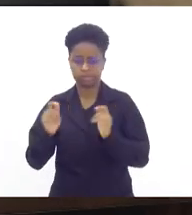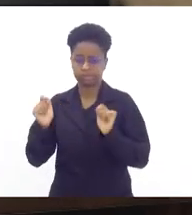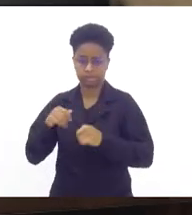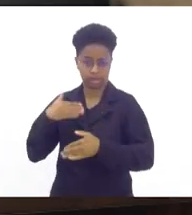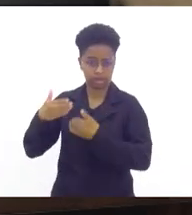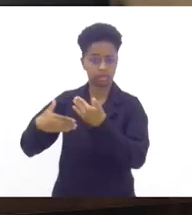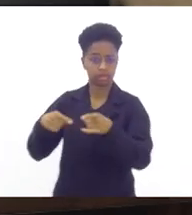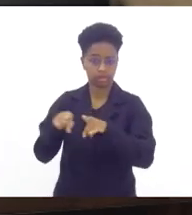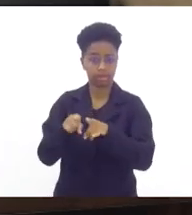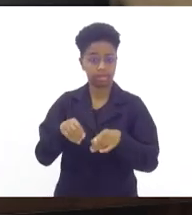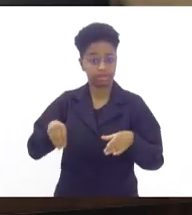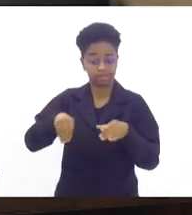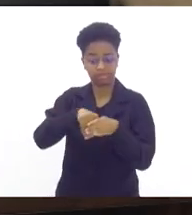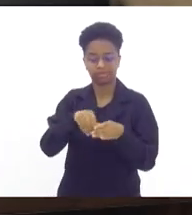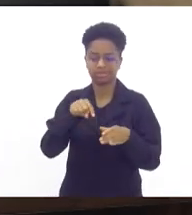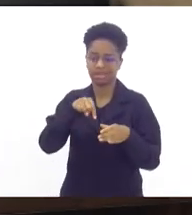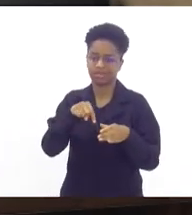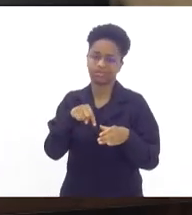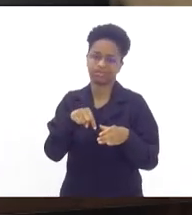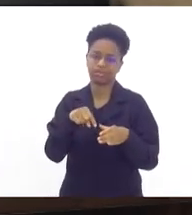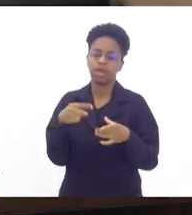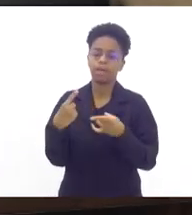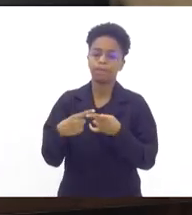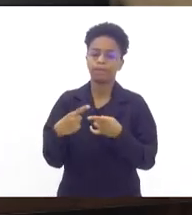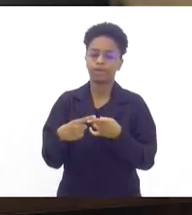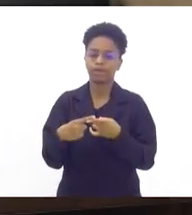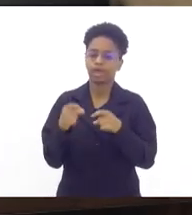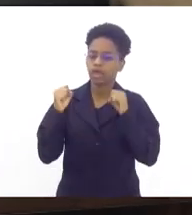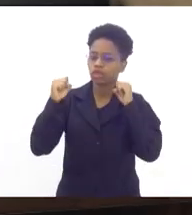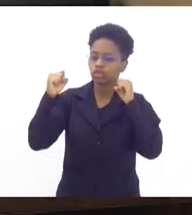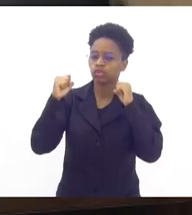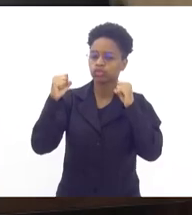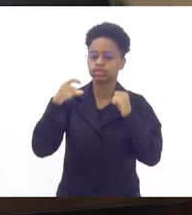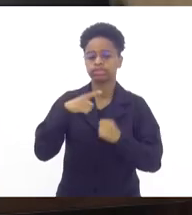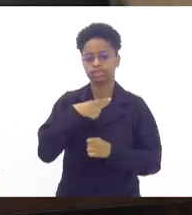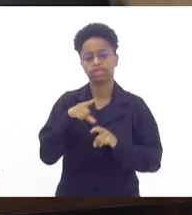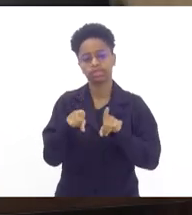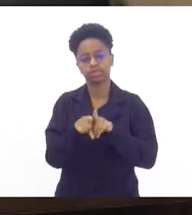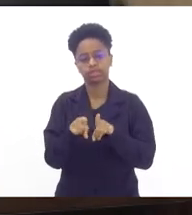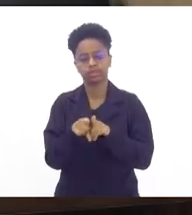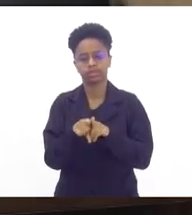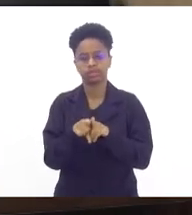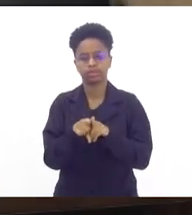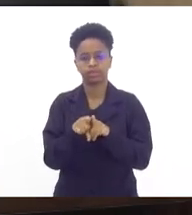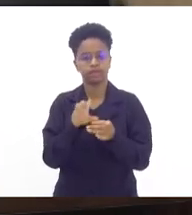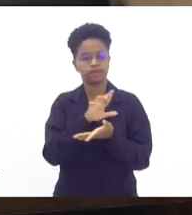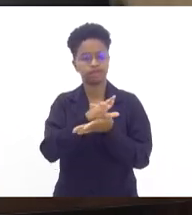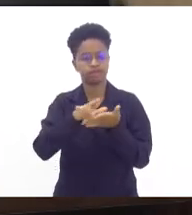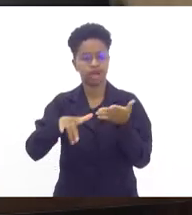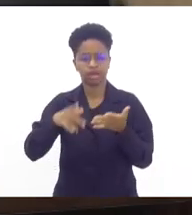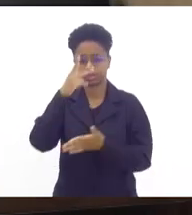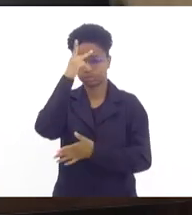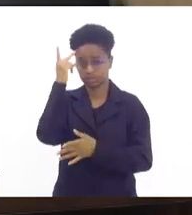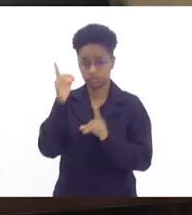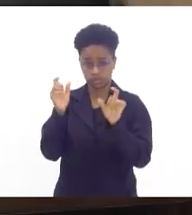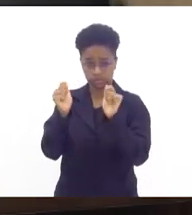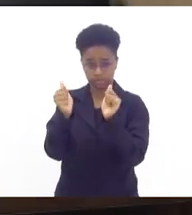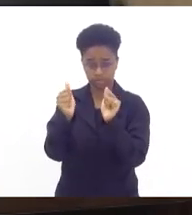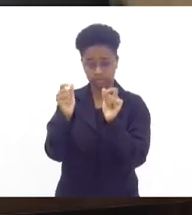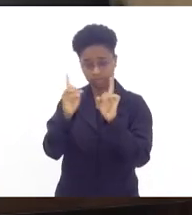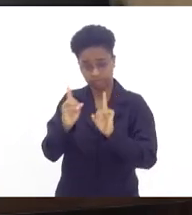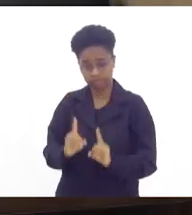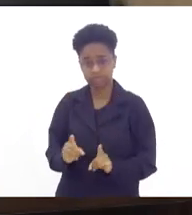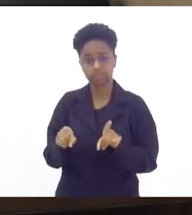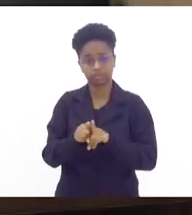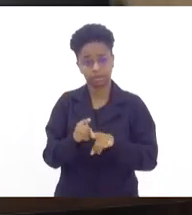desenvolvido também dentro das torcidas porque as torcidas têm grandes tem um grande celeiro de pessoas com deficiência e esportistas